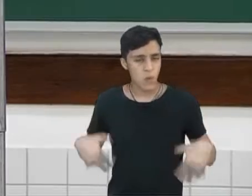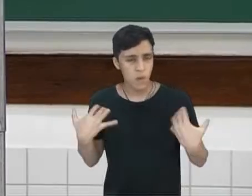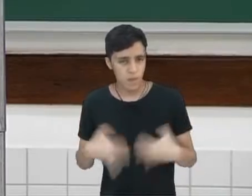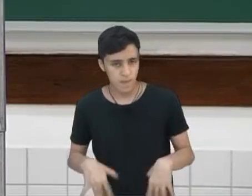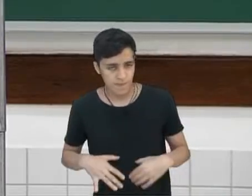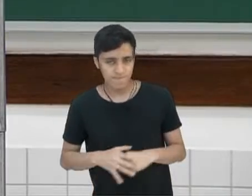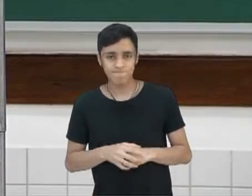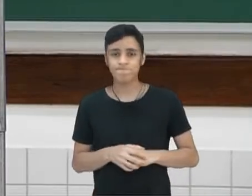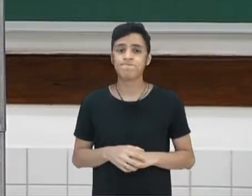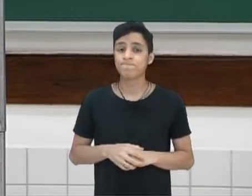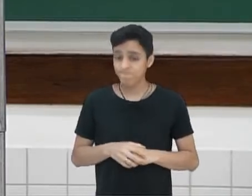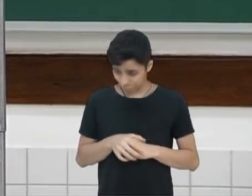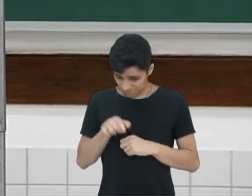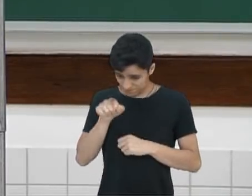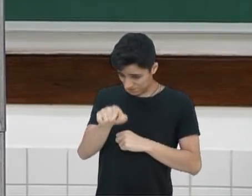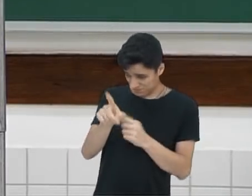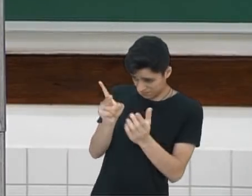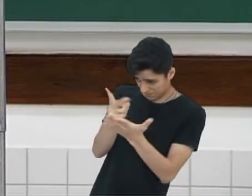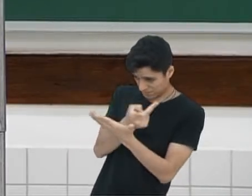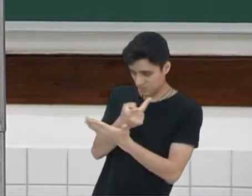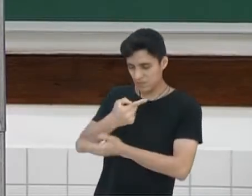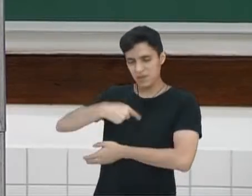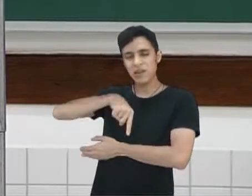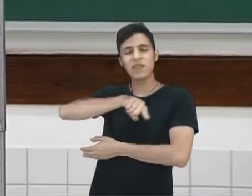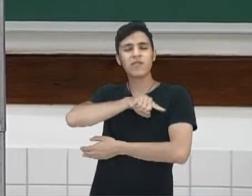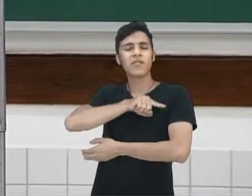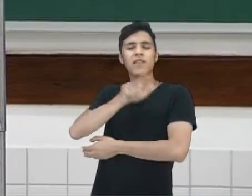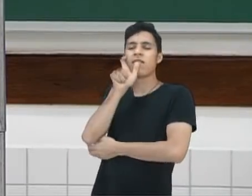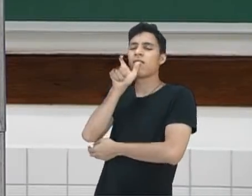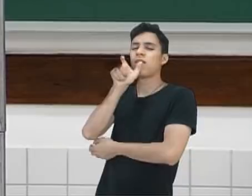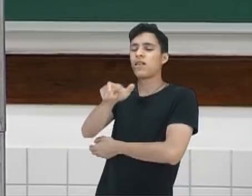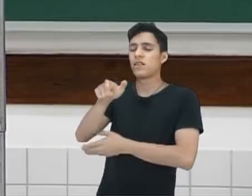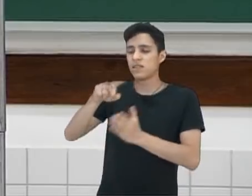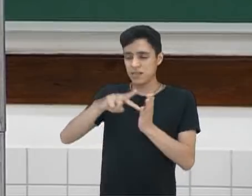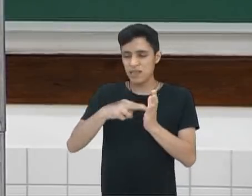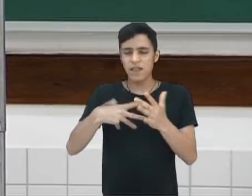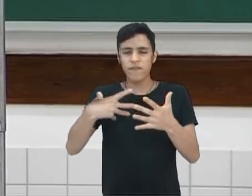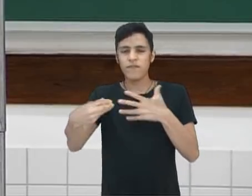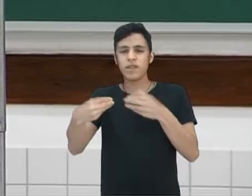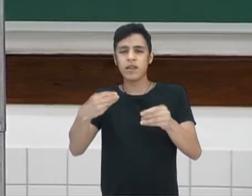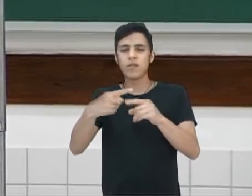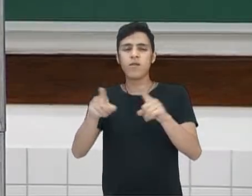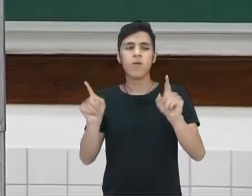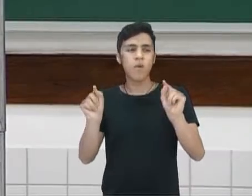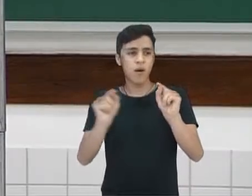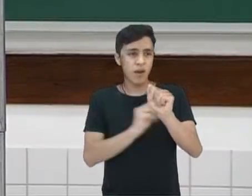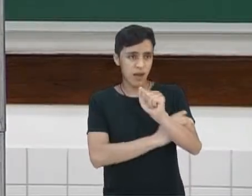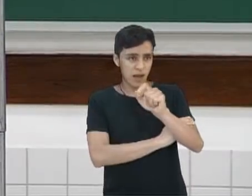a ela, tá? Quando isso acontece, a gente fala que é reprodução assexuada.